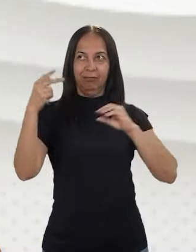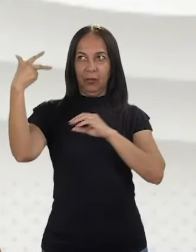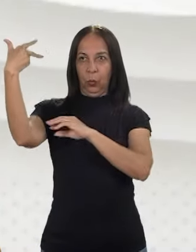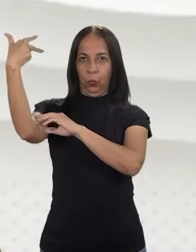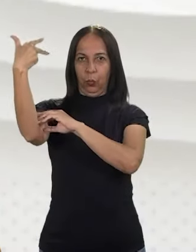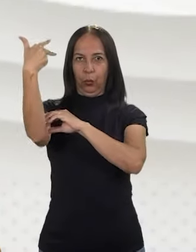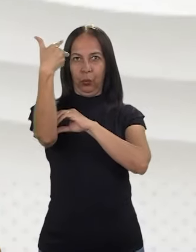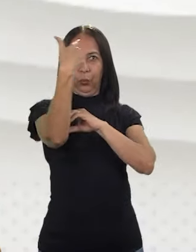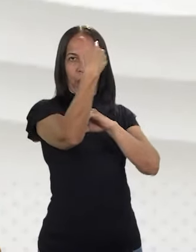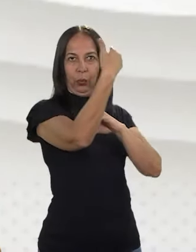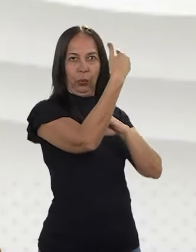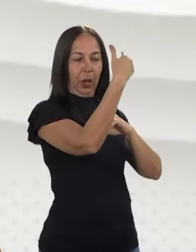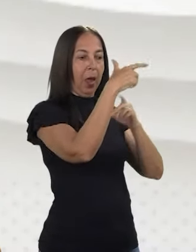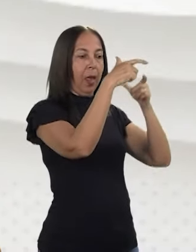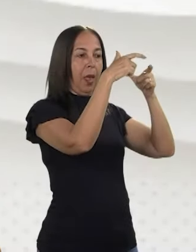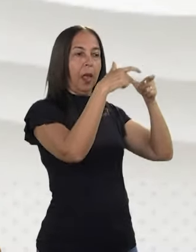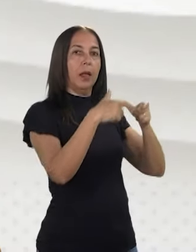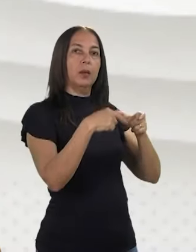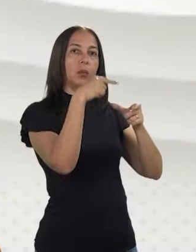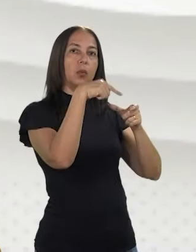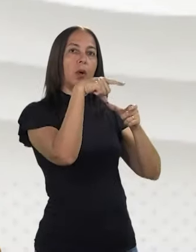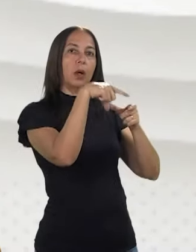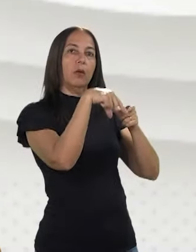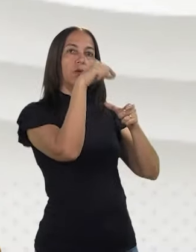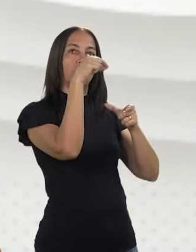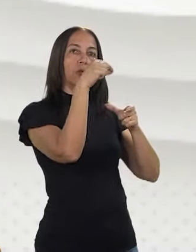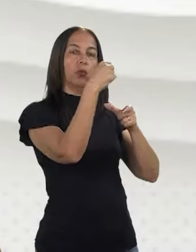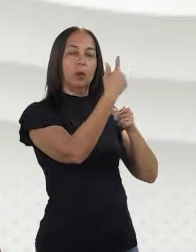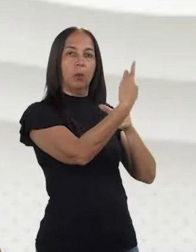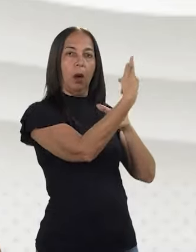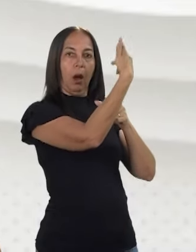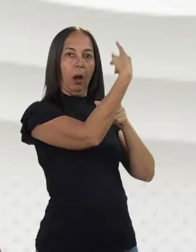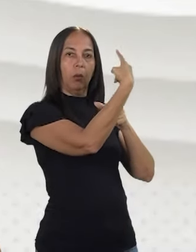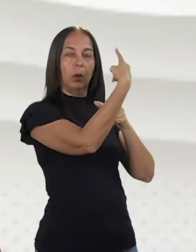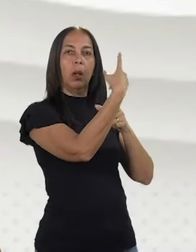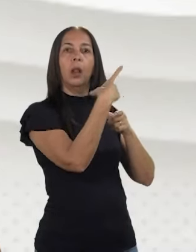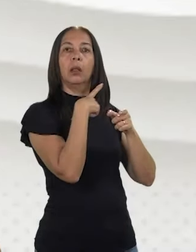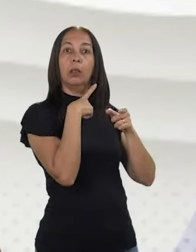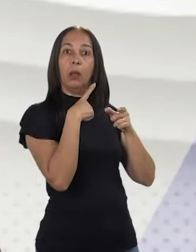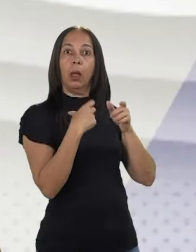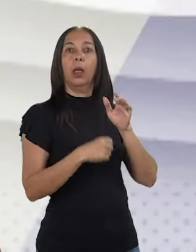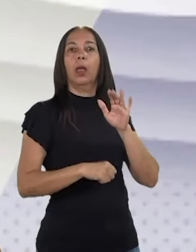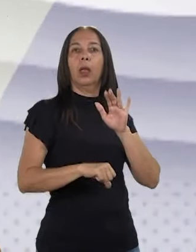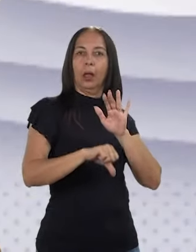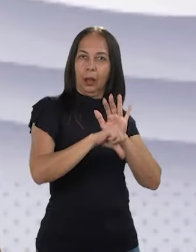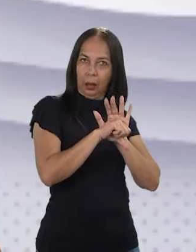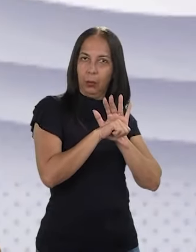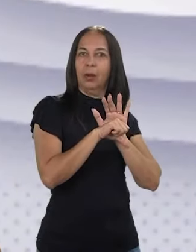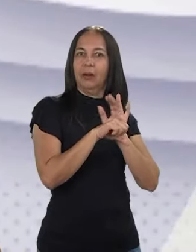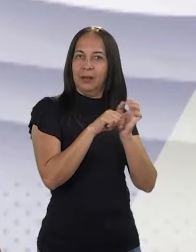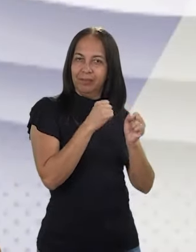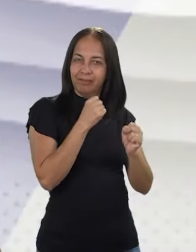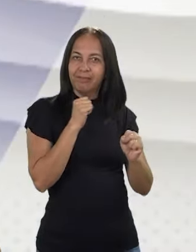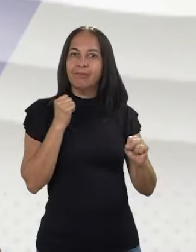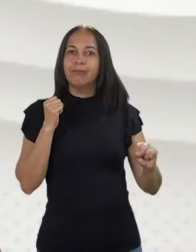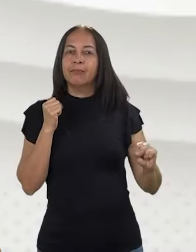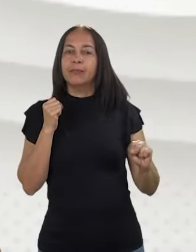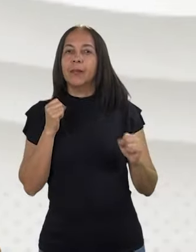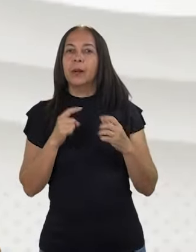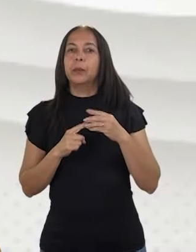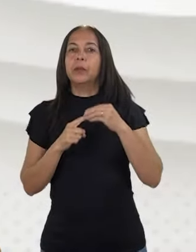dizendo que esse local em que foi escolhido para instalar esse relógio com reconhecimento facial existe uma criminalidade muito